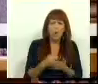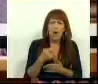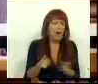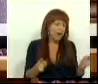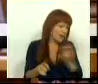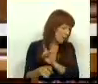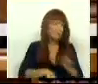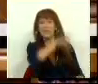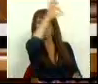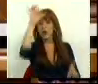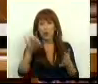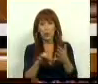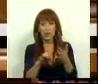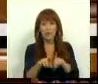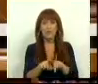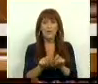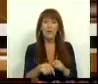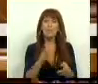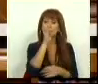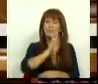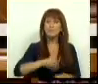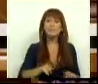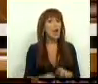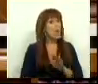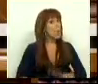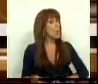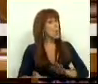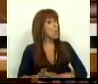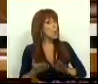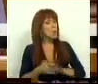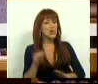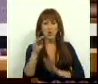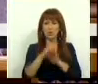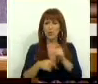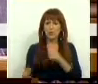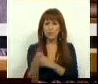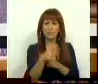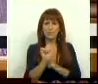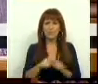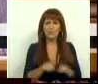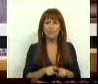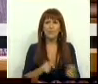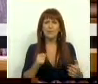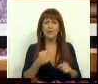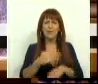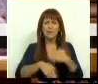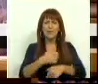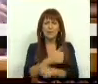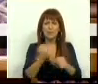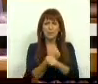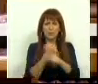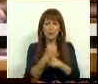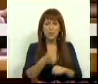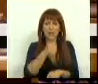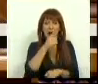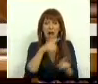económicas. E, em oitavo lugar, que seja implementado com urgência o Programa Nacional para o Uso Eficiente da Água, que nenhum